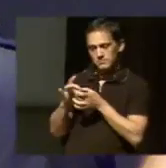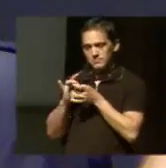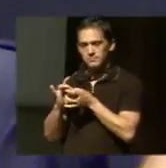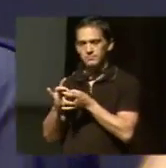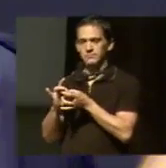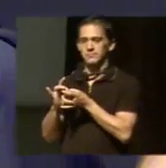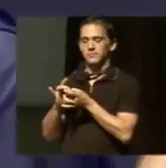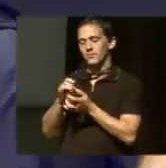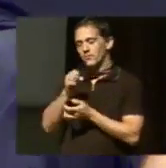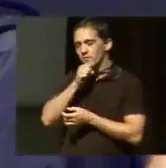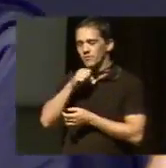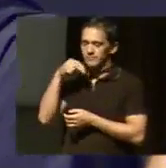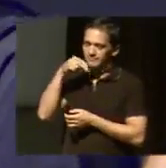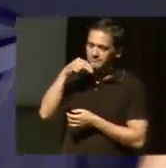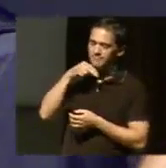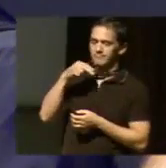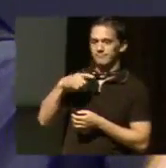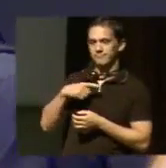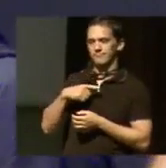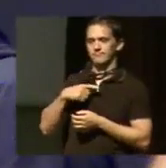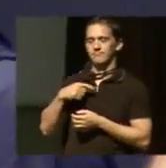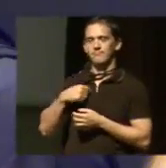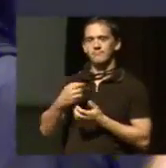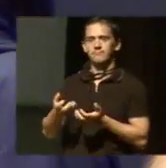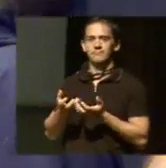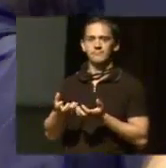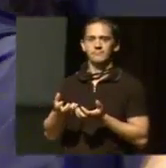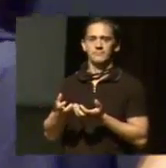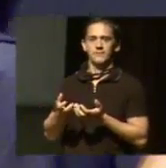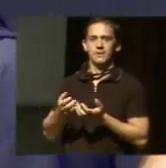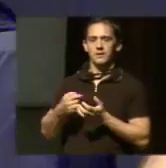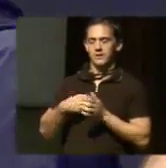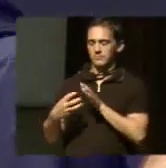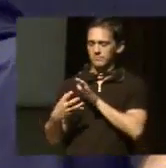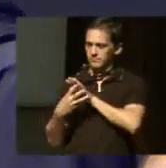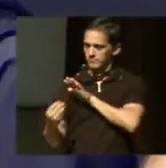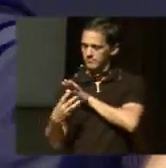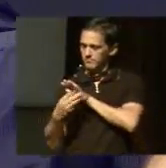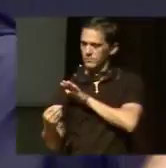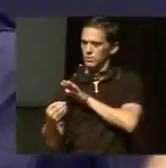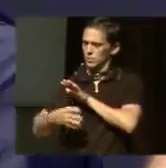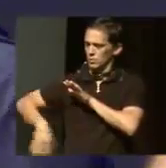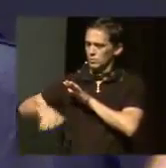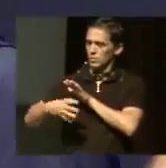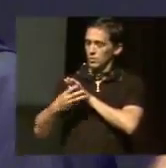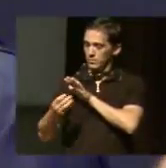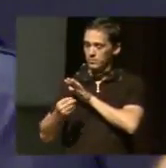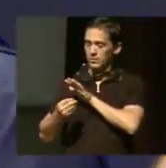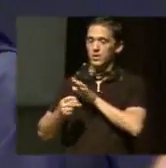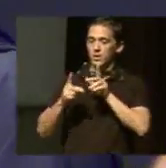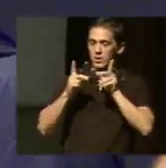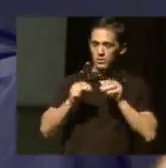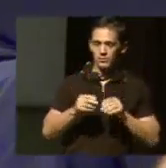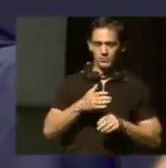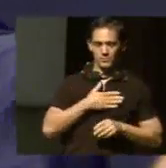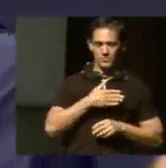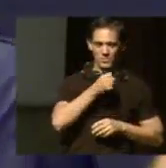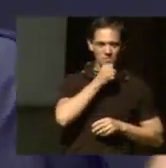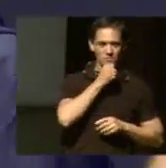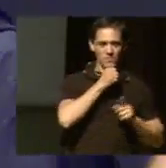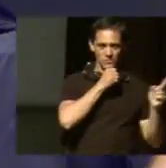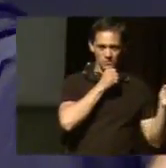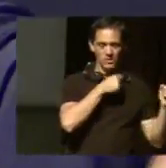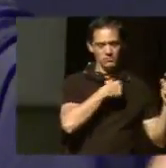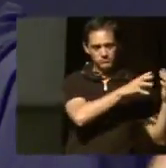avô. Para ser o exemplo bom que meus avós vêm me passando. Para poder inspirar,